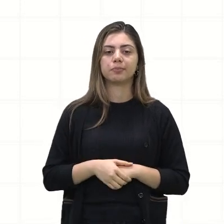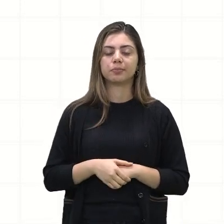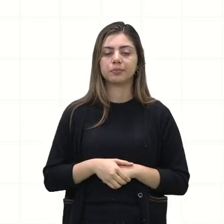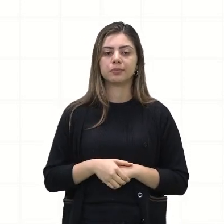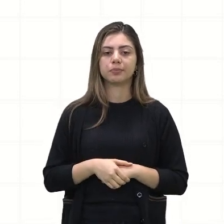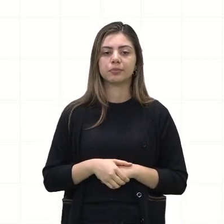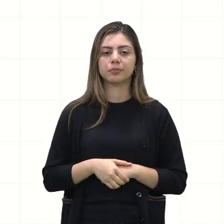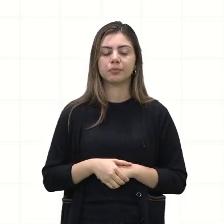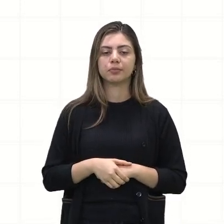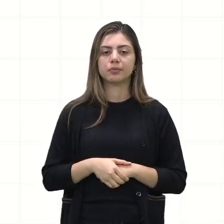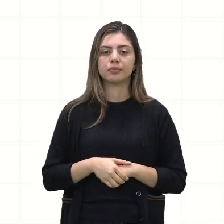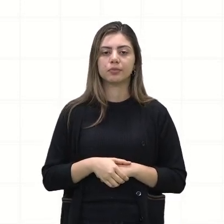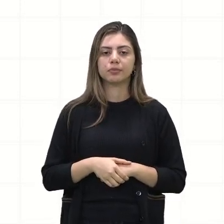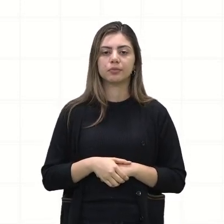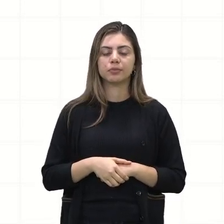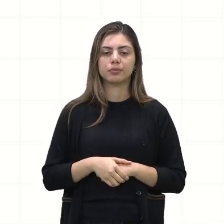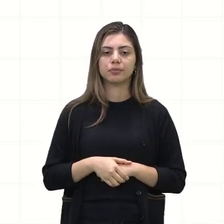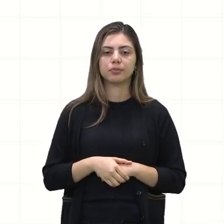Tá?